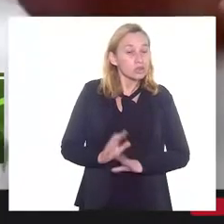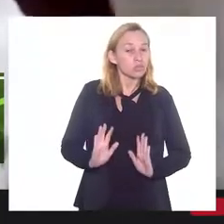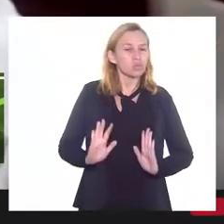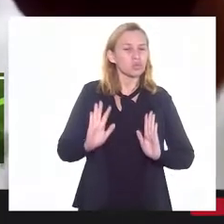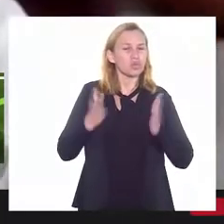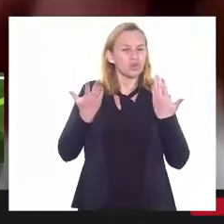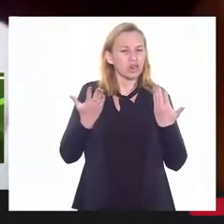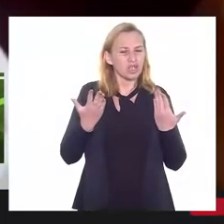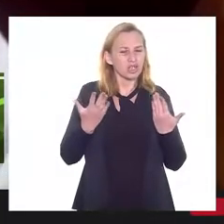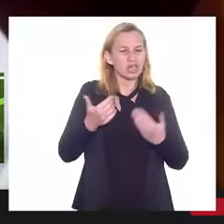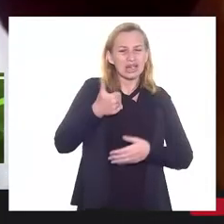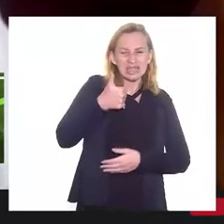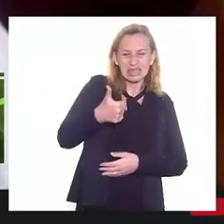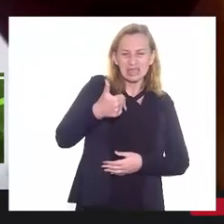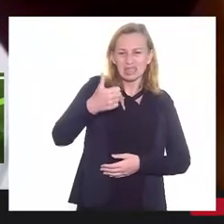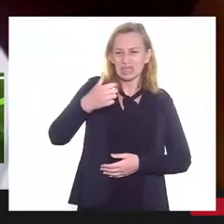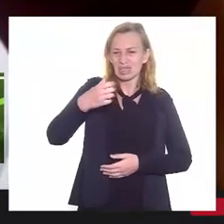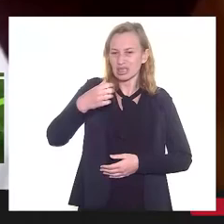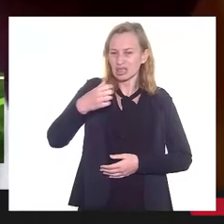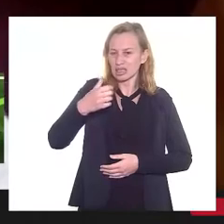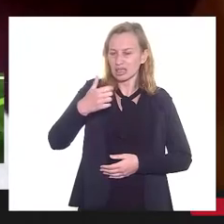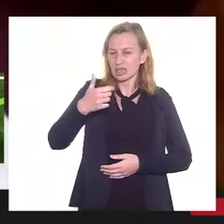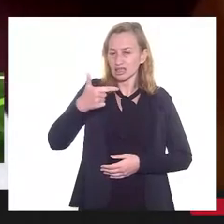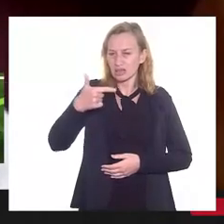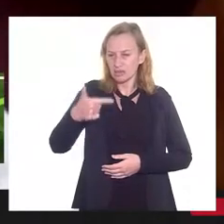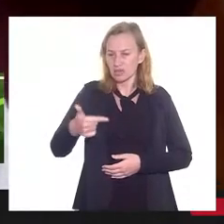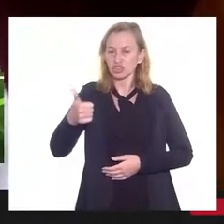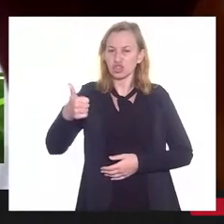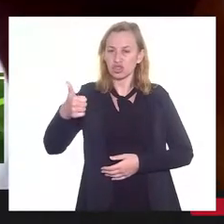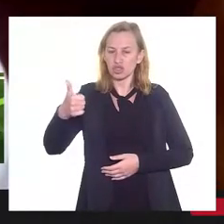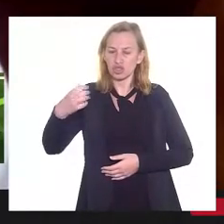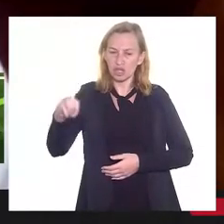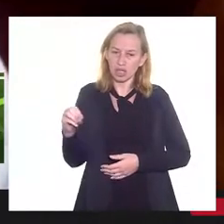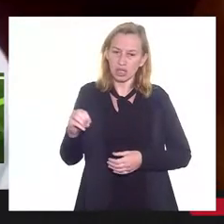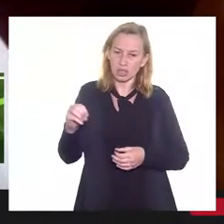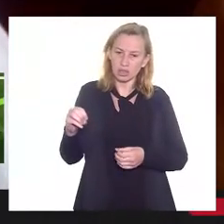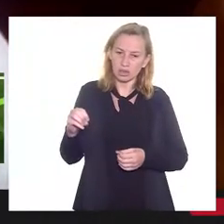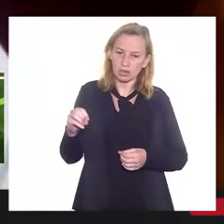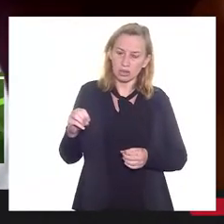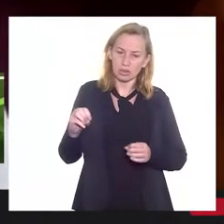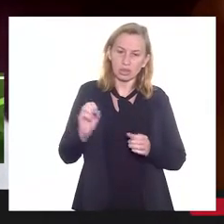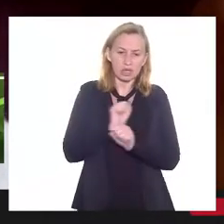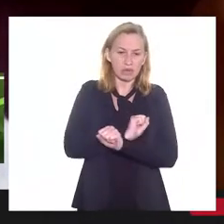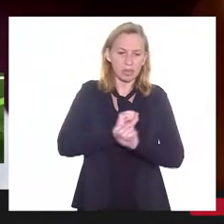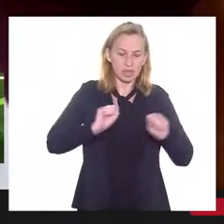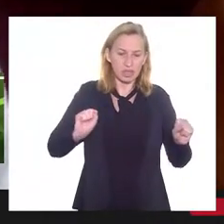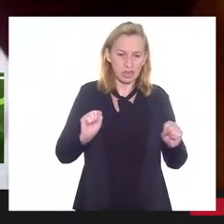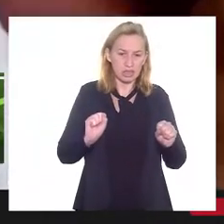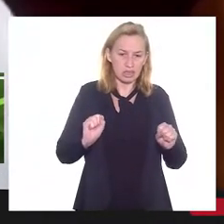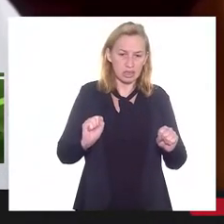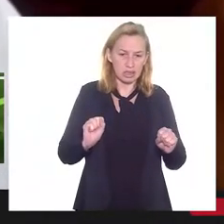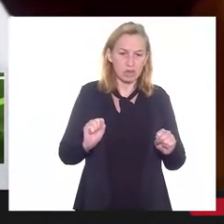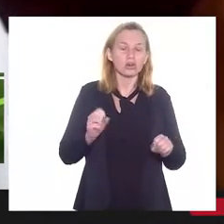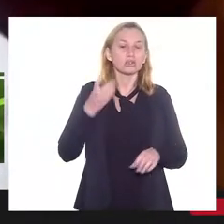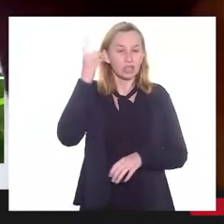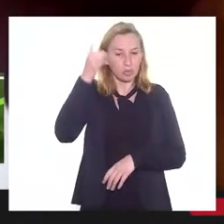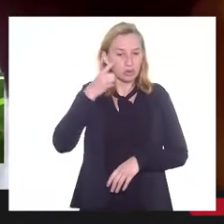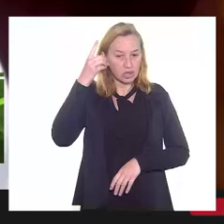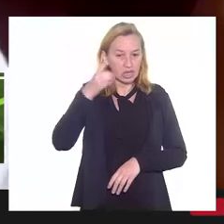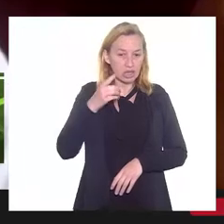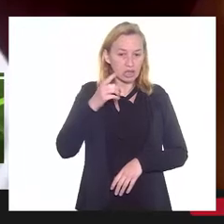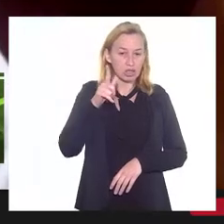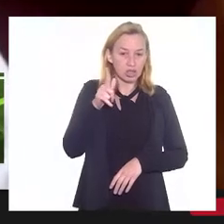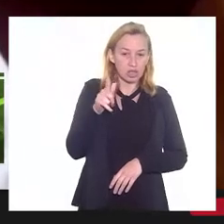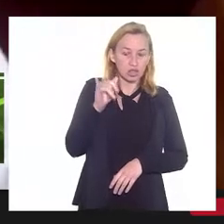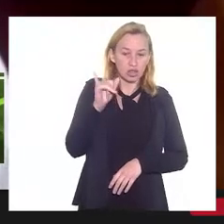há 120 anos de Abolição inconclusa o deputado Gilberto Palmares e convidou para